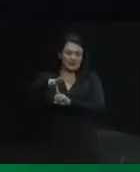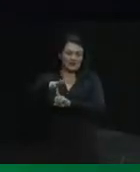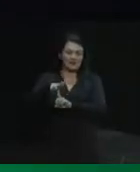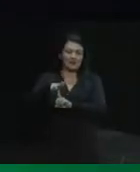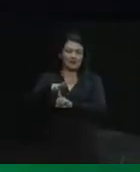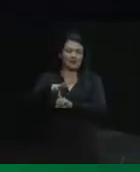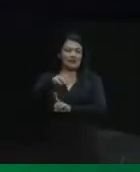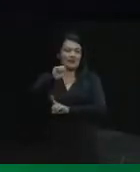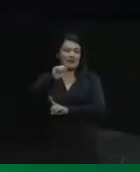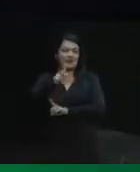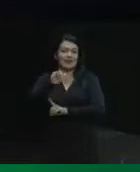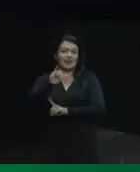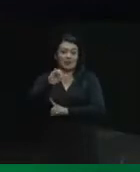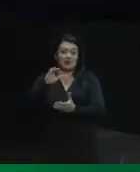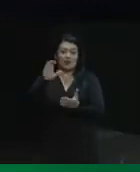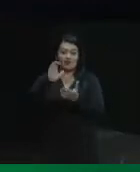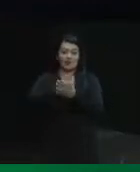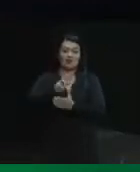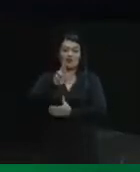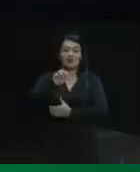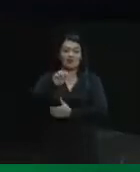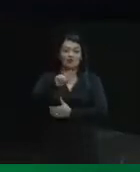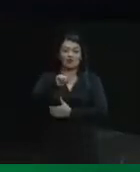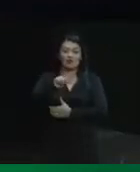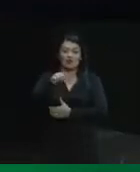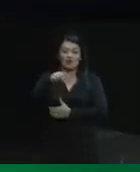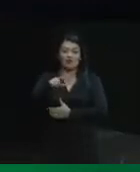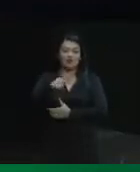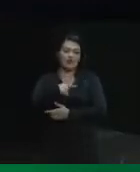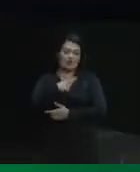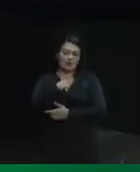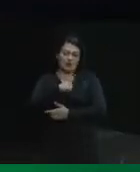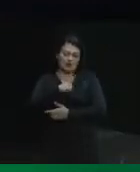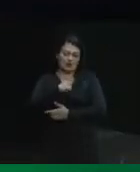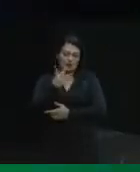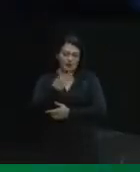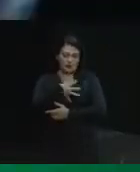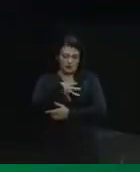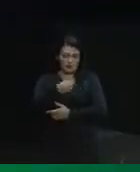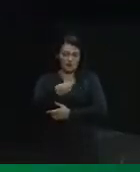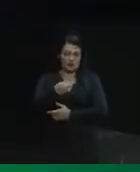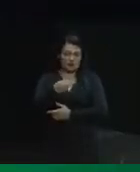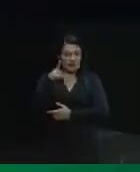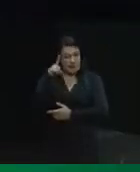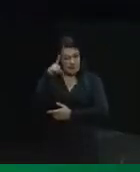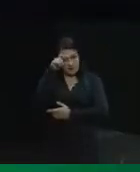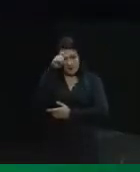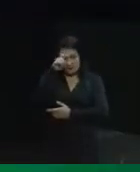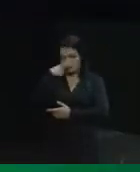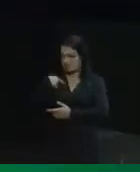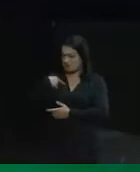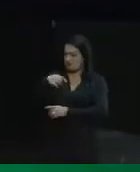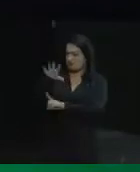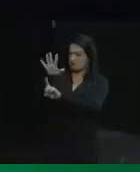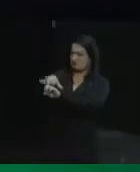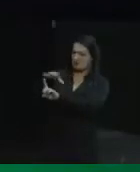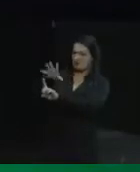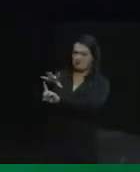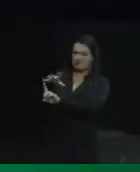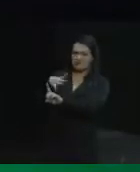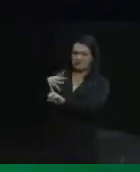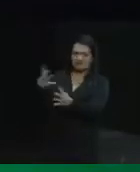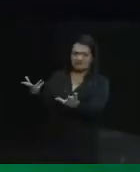é casado com Rosângela e pai de um casal de filhos. Tornou-se um dos mais brilhantes juristas do